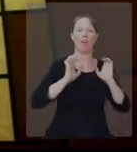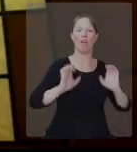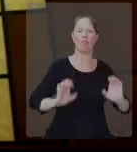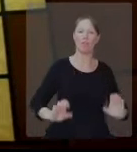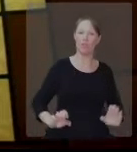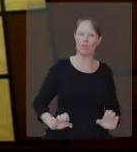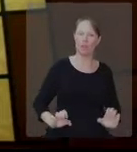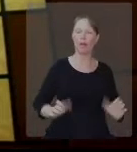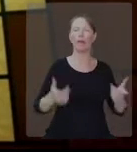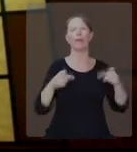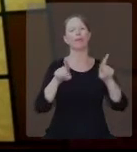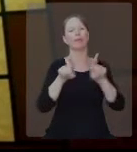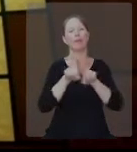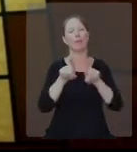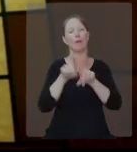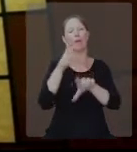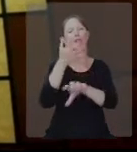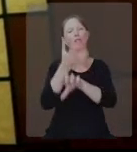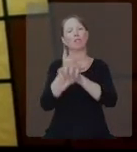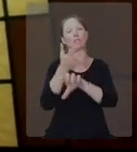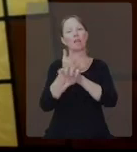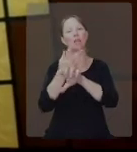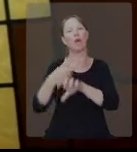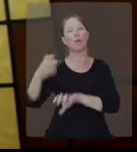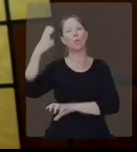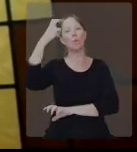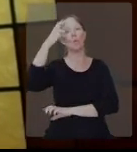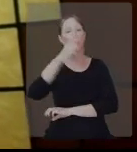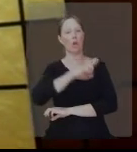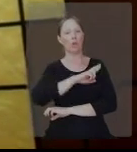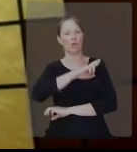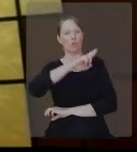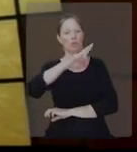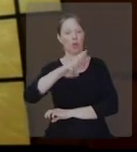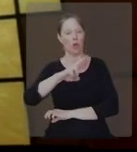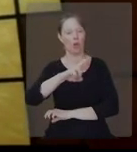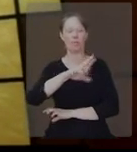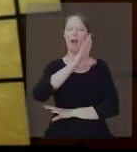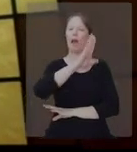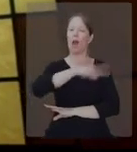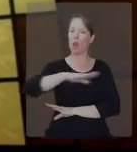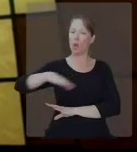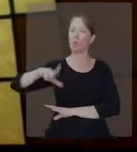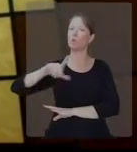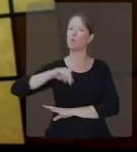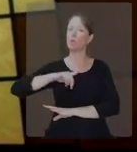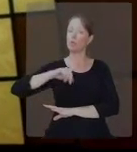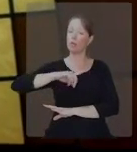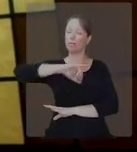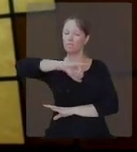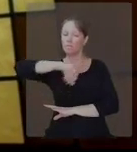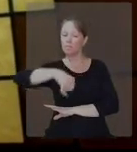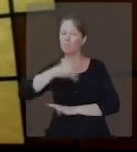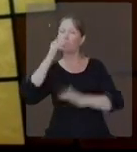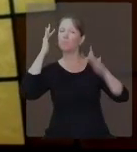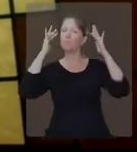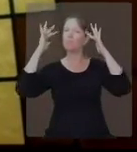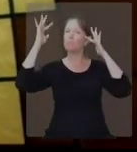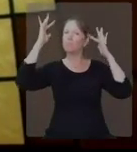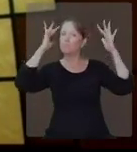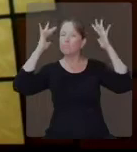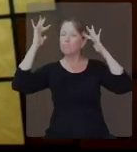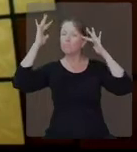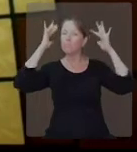e como a disciplina de cultura religiosa, onde os alunos têm a possibilidade então de